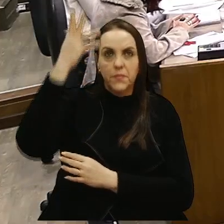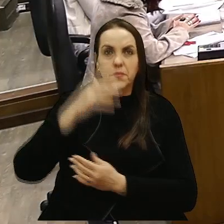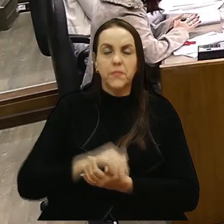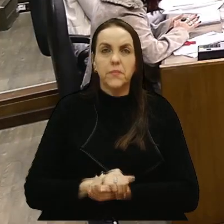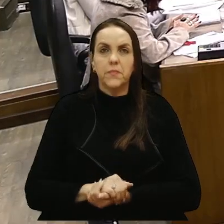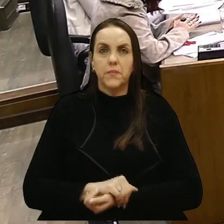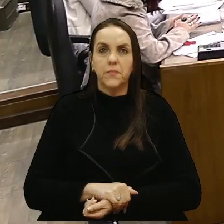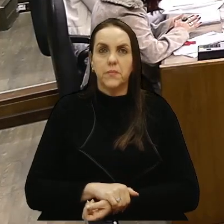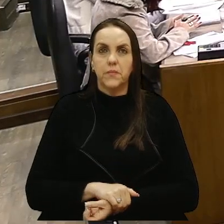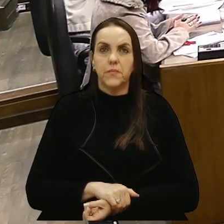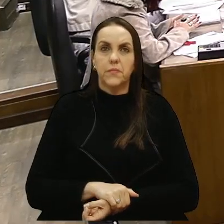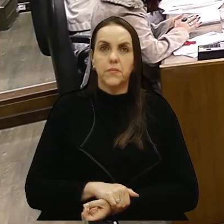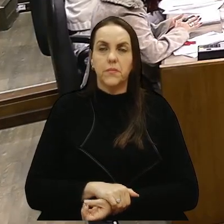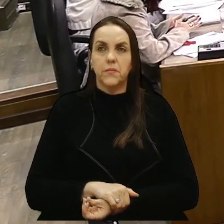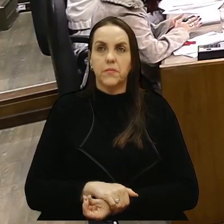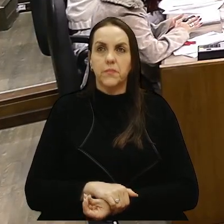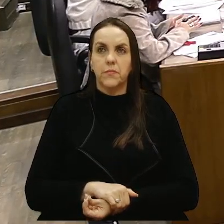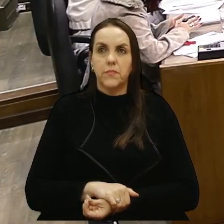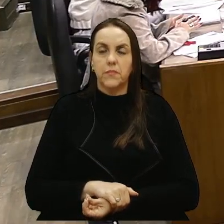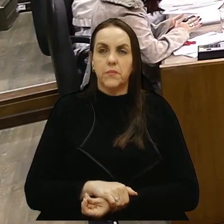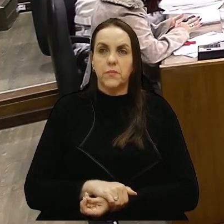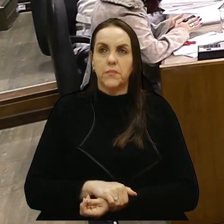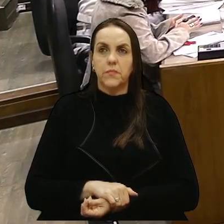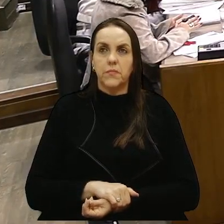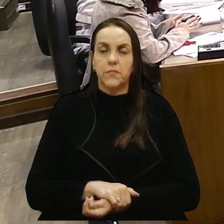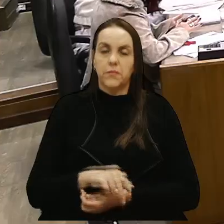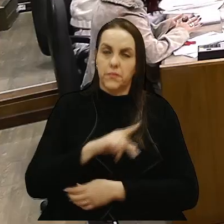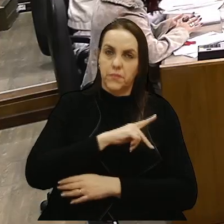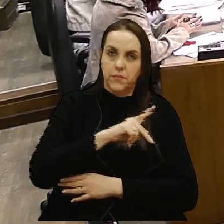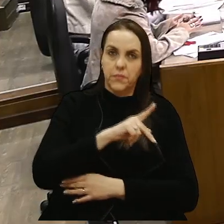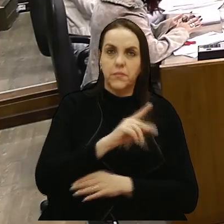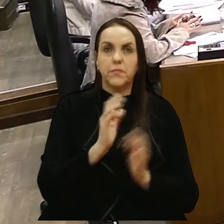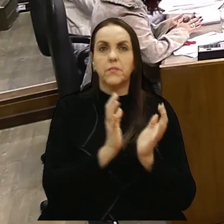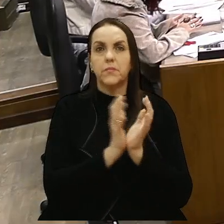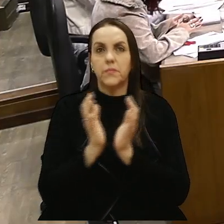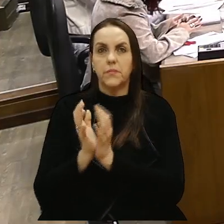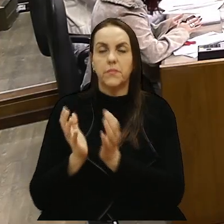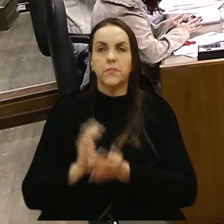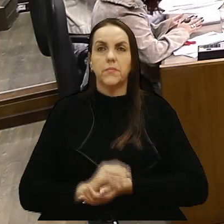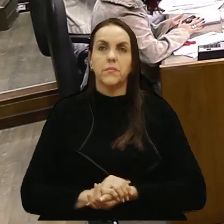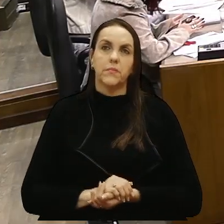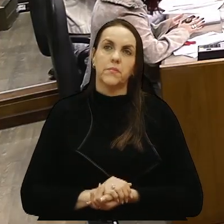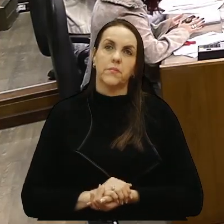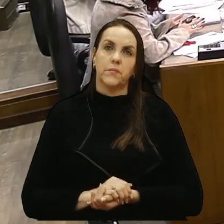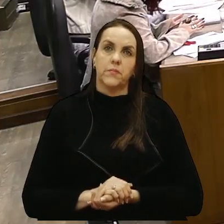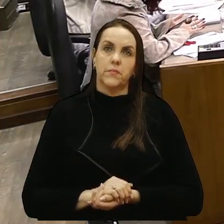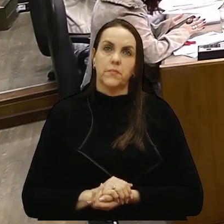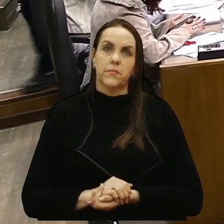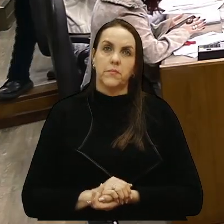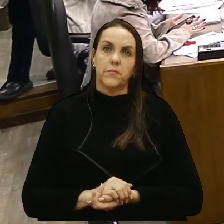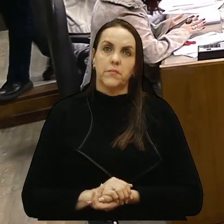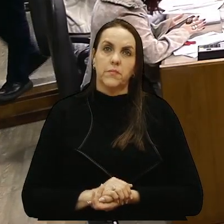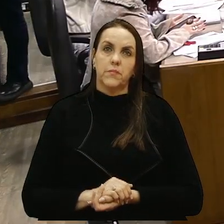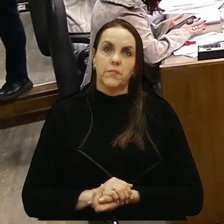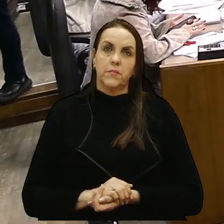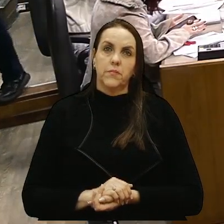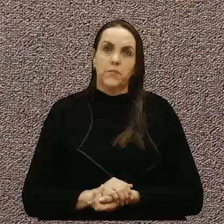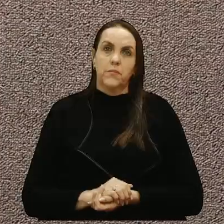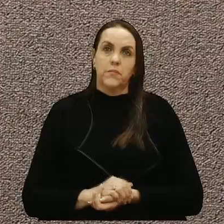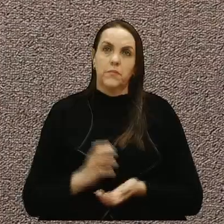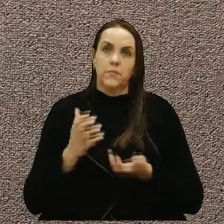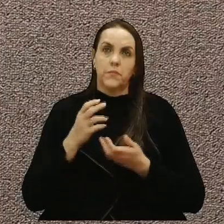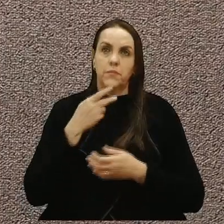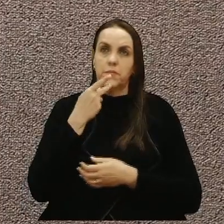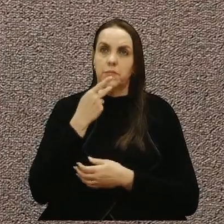Para declarar voto, senhor presidente. Senhor presidente, nobres pares, eu quero dizer a todos que